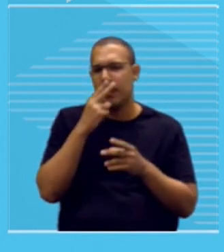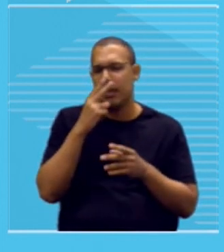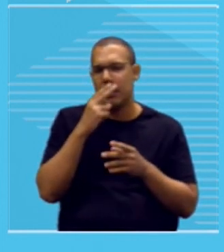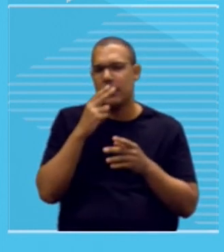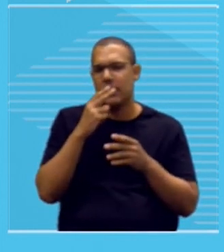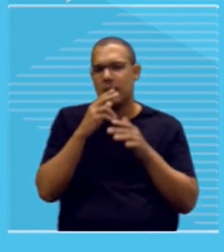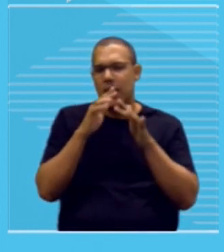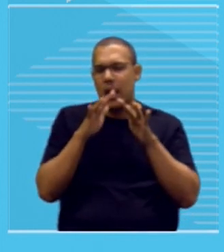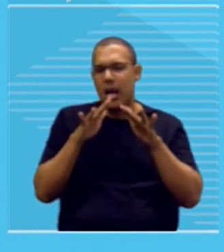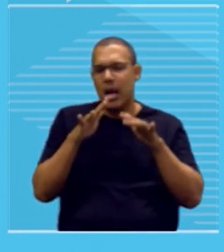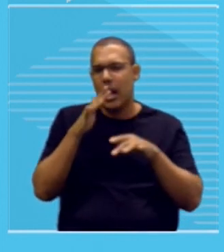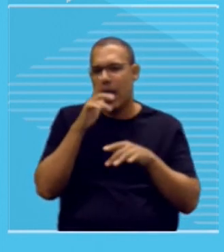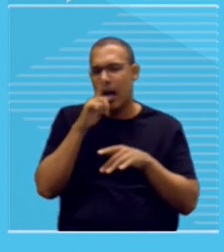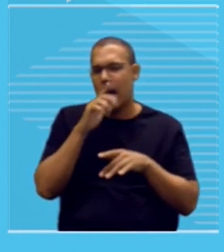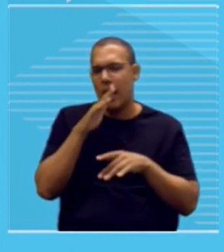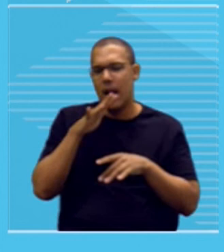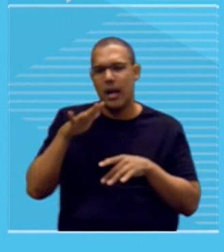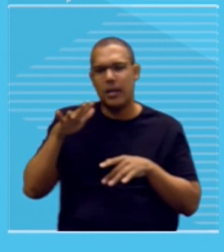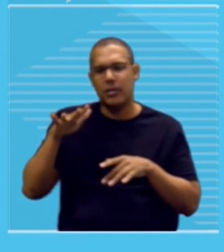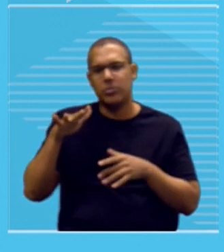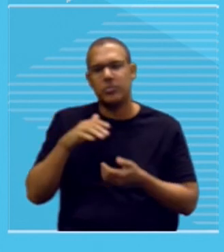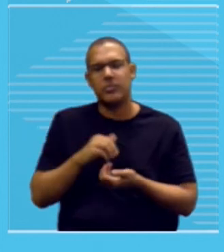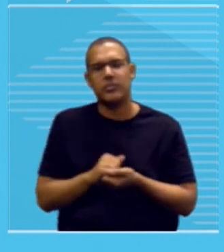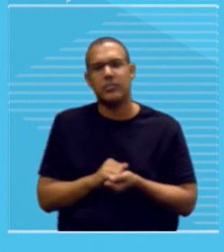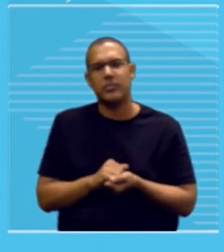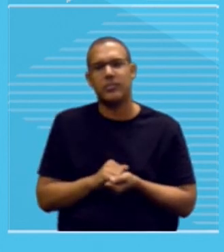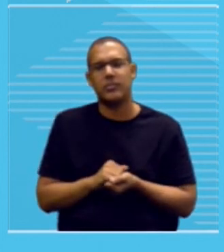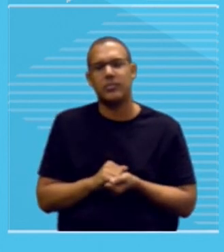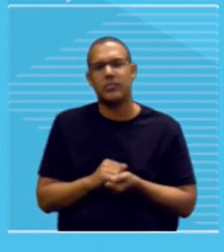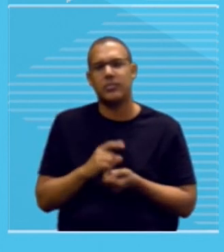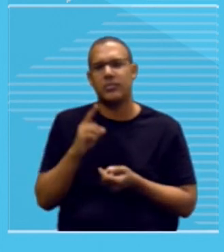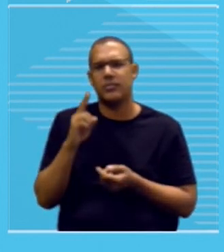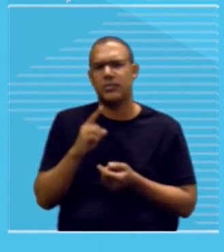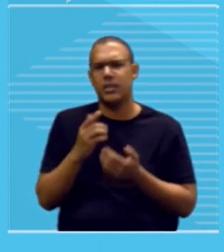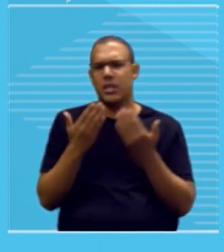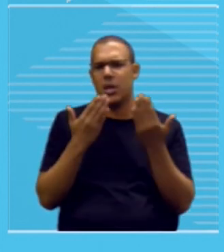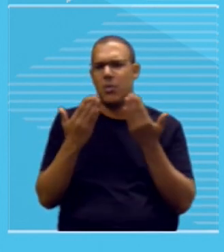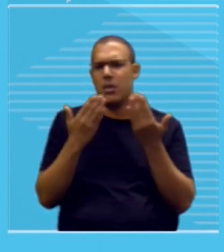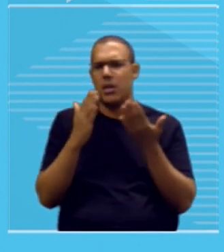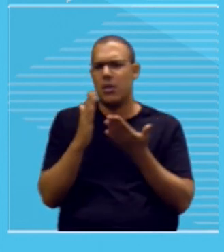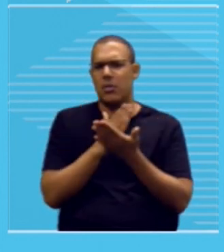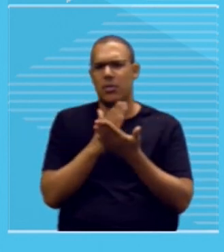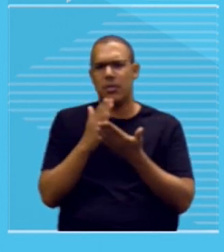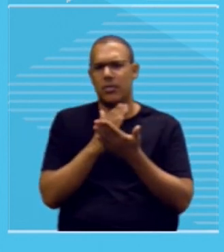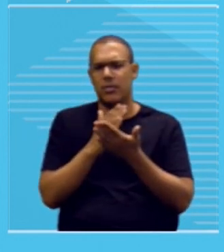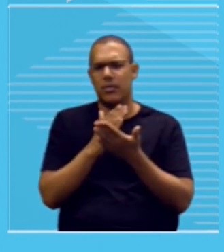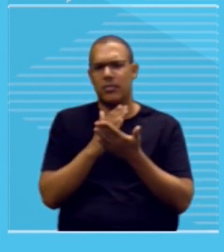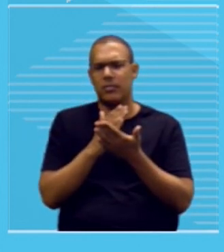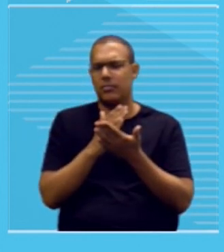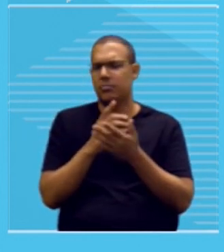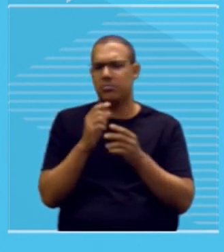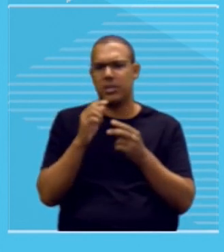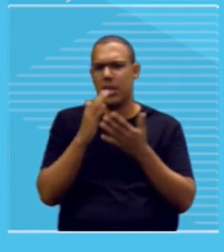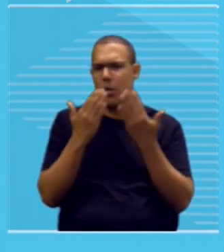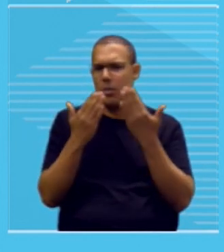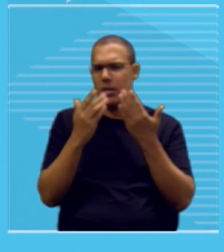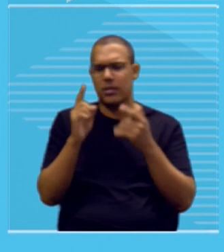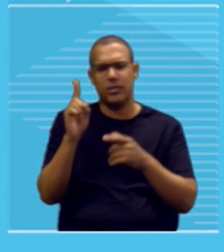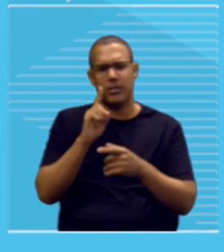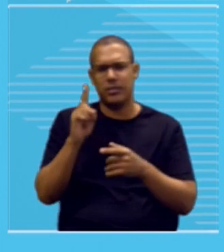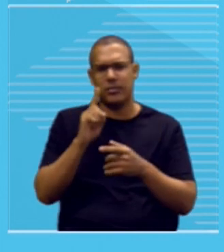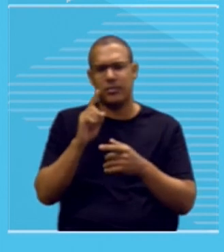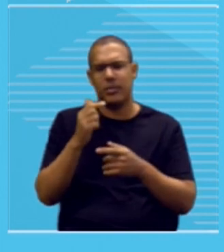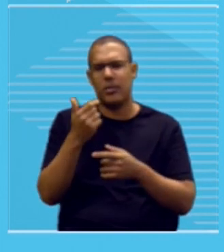comparação tô comparando uma coisa a outra é o nosso exemplo tá comparando reservar o que nada metáfora